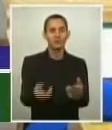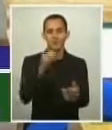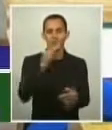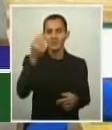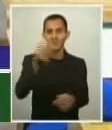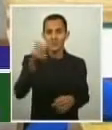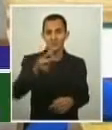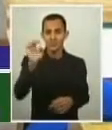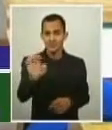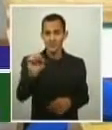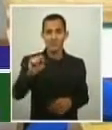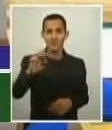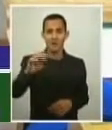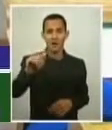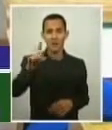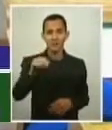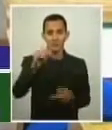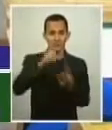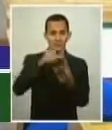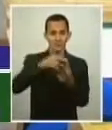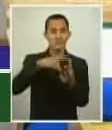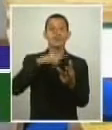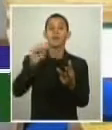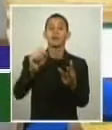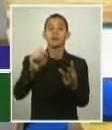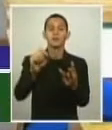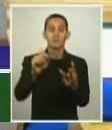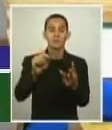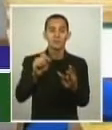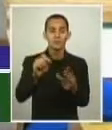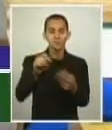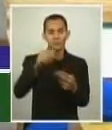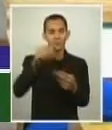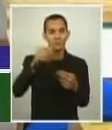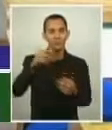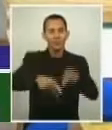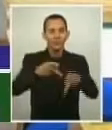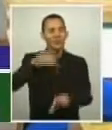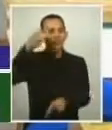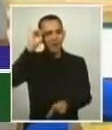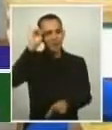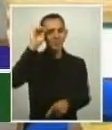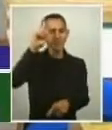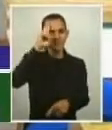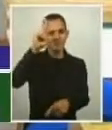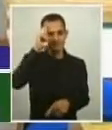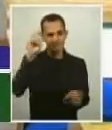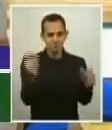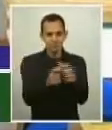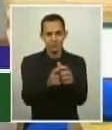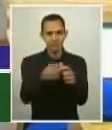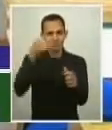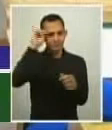terceiro estado francês estavam e o campesinato proprietário de